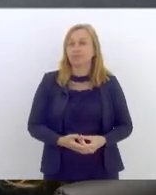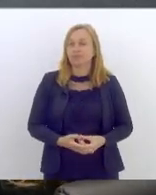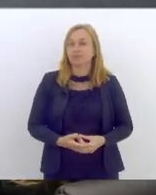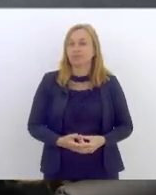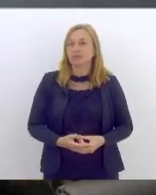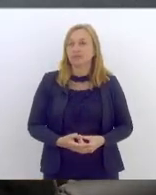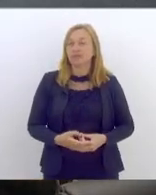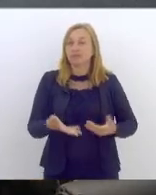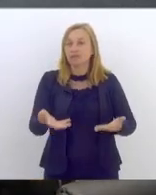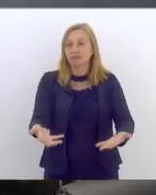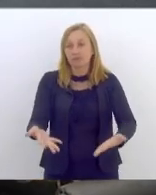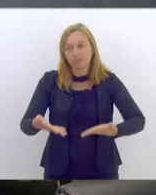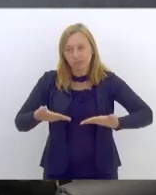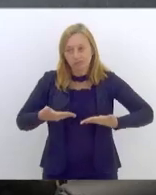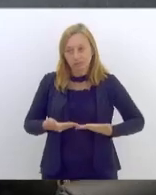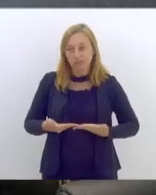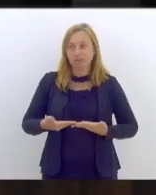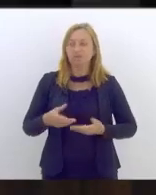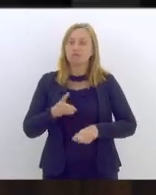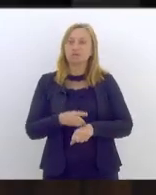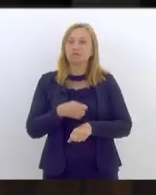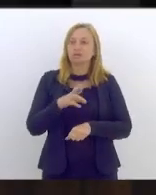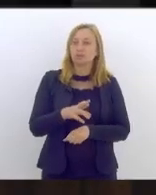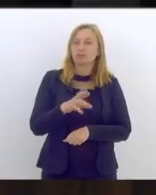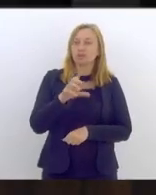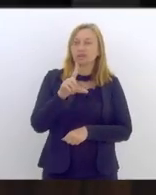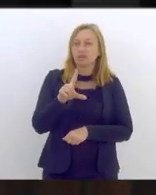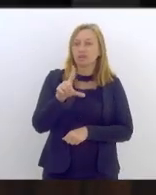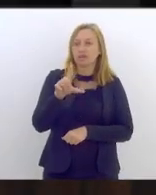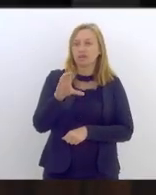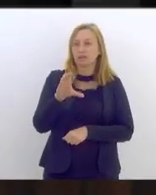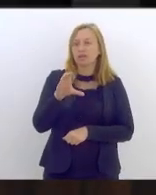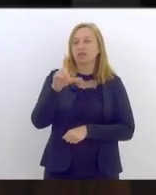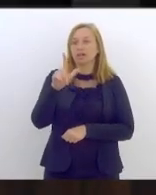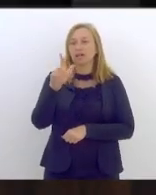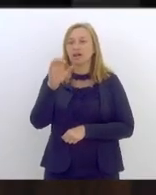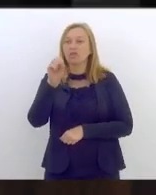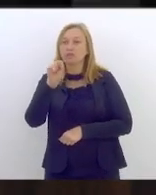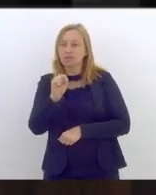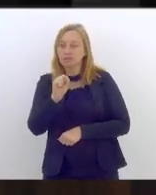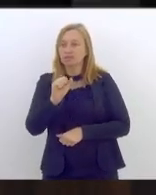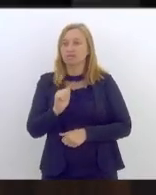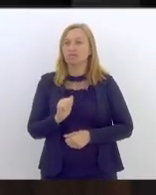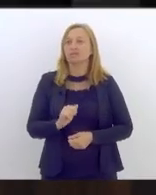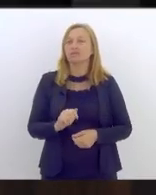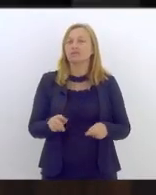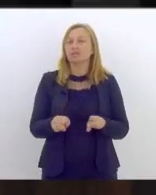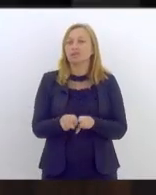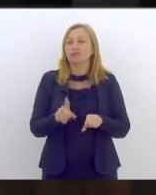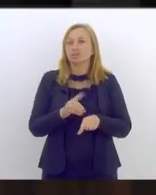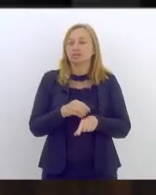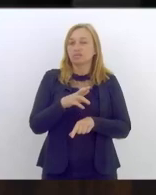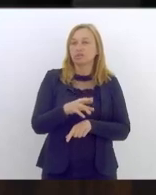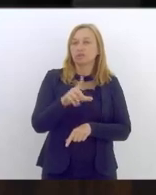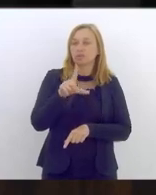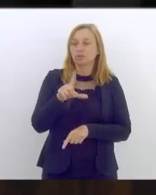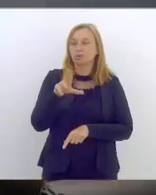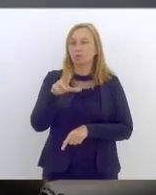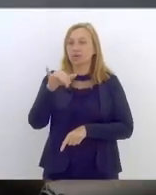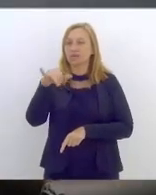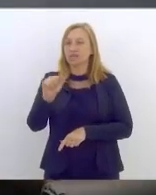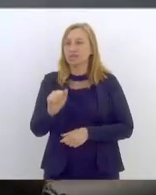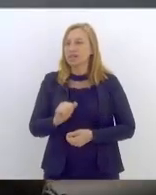Quero convidar Dr a Gláucia para estar conosco aqui a mesa e a doutora Luiza